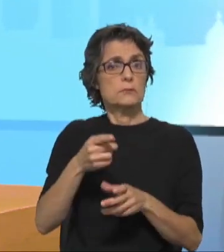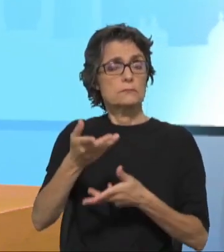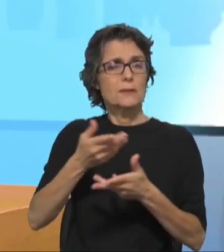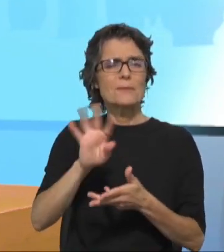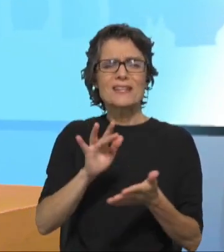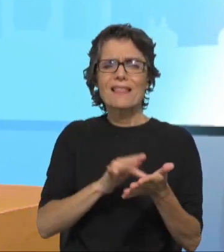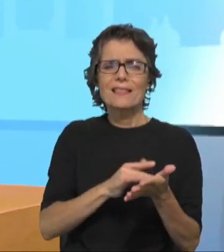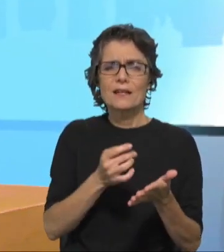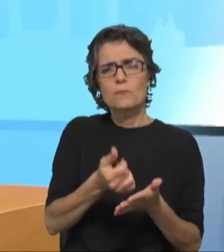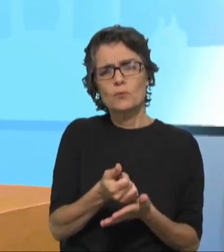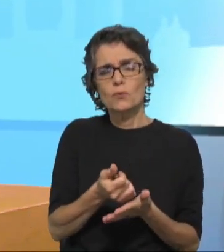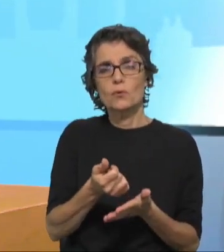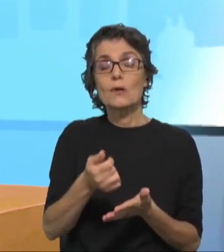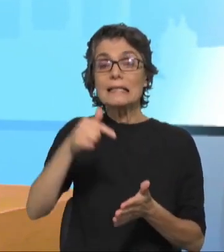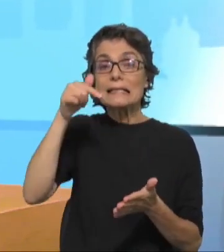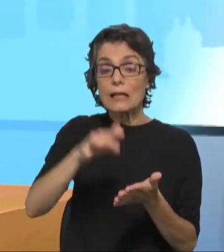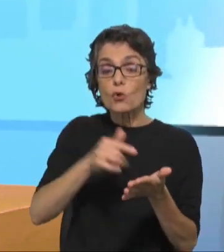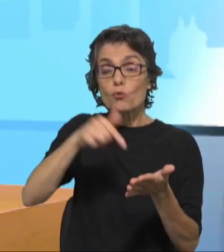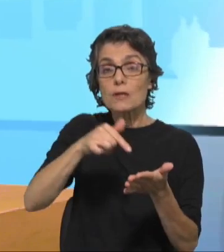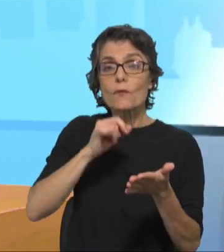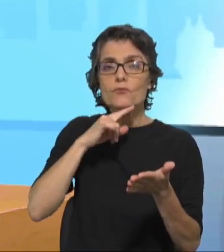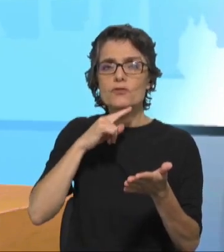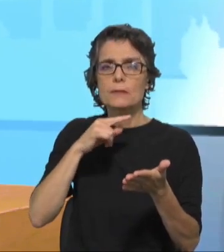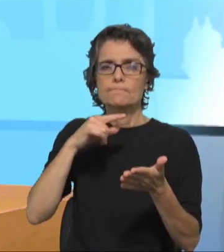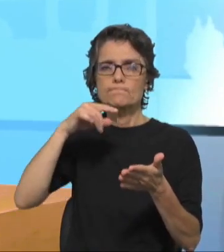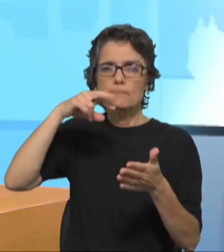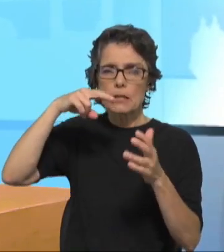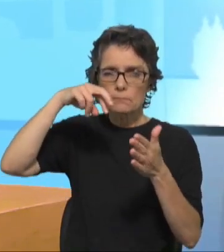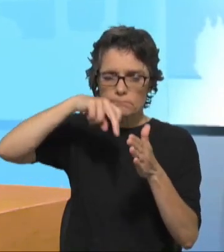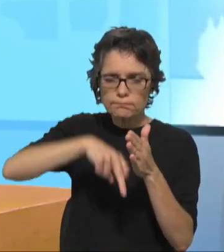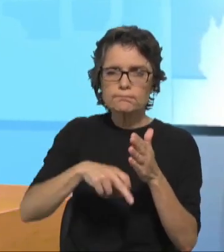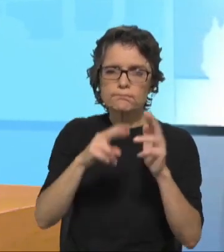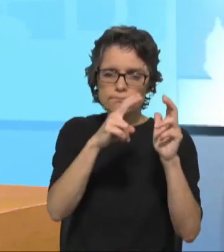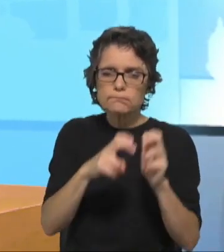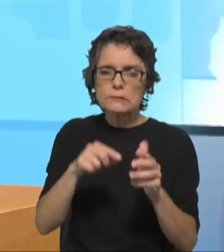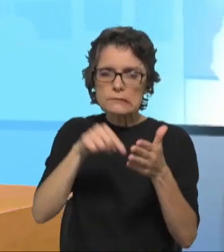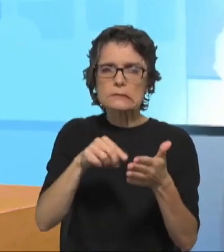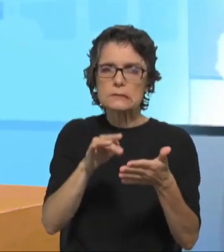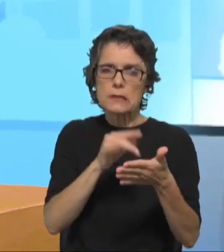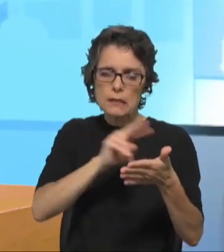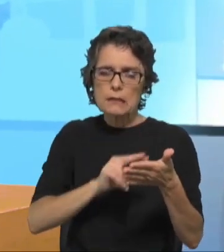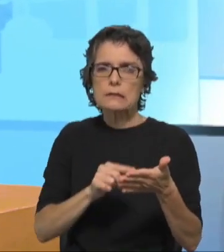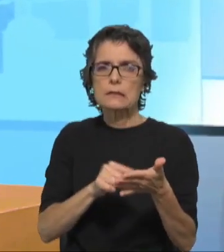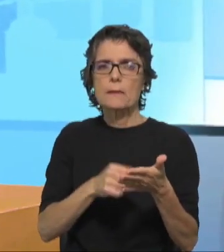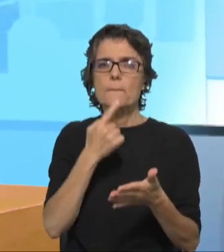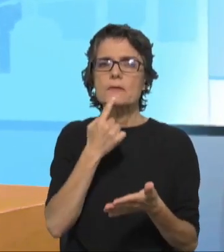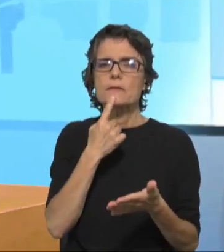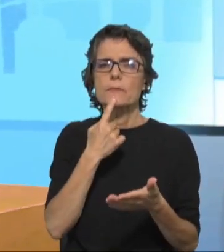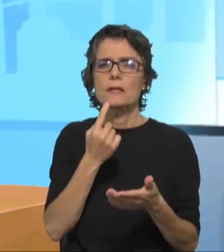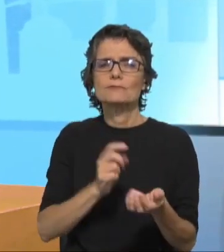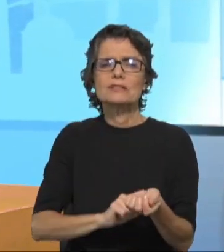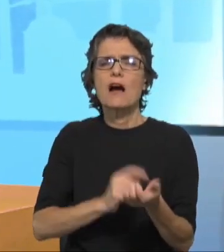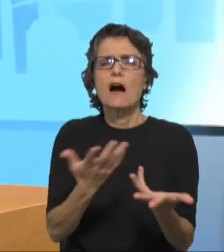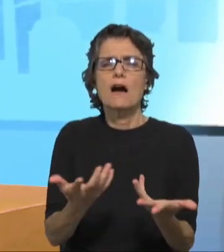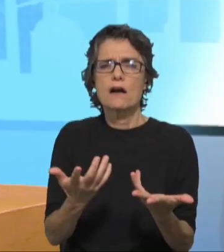lemos. Ele vai fazer um fundamento, ele vai mostrar que, de forma filosófica, podemos entender a substância do racismo, porque, de